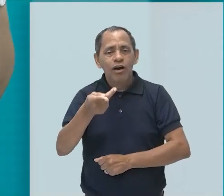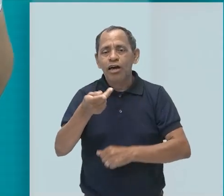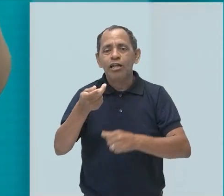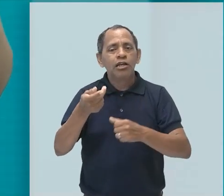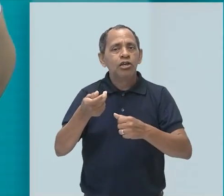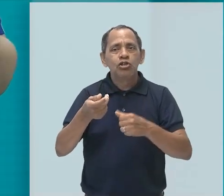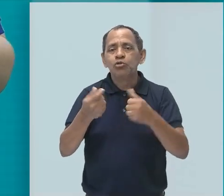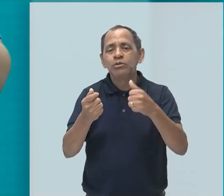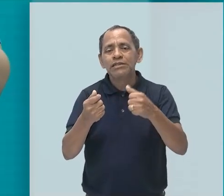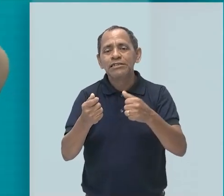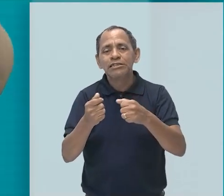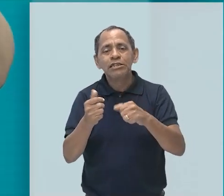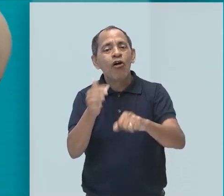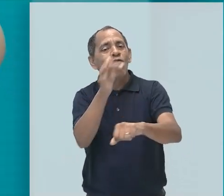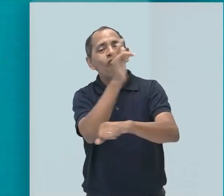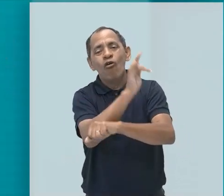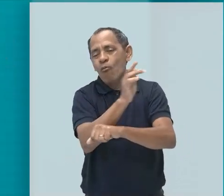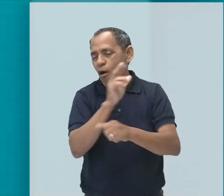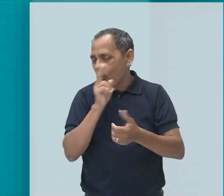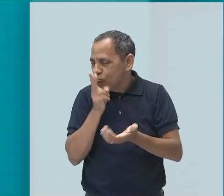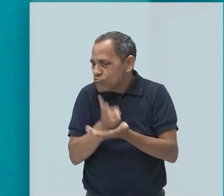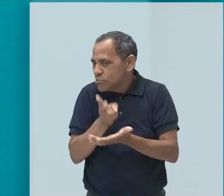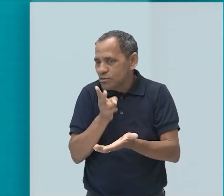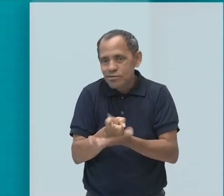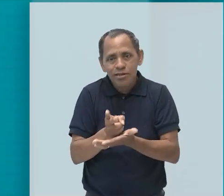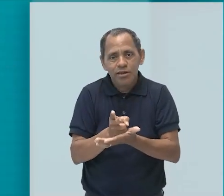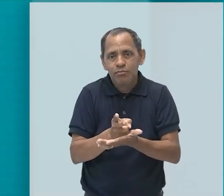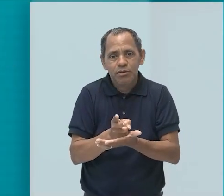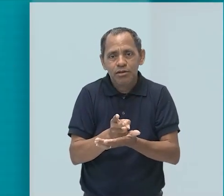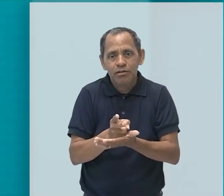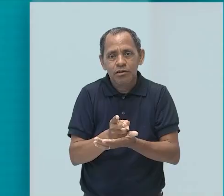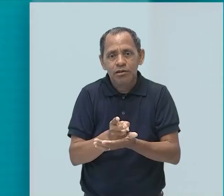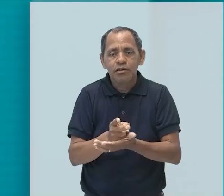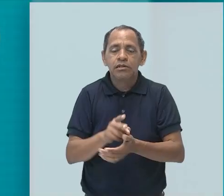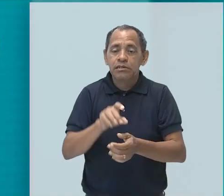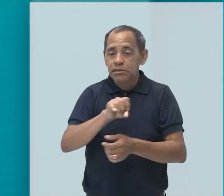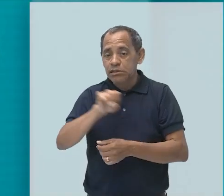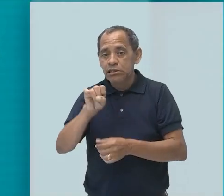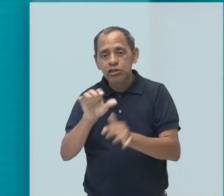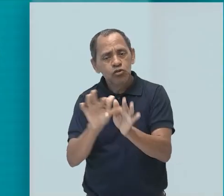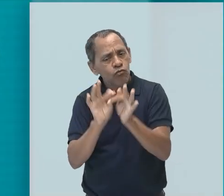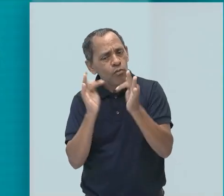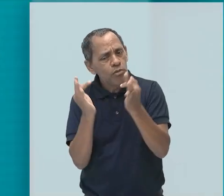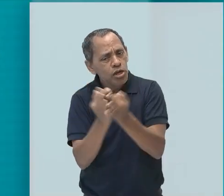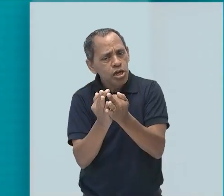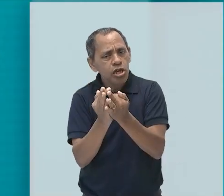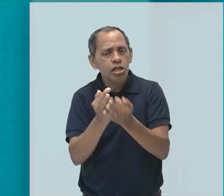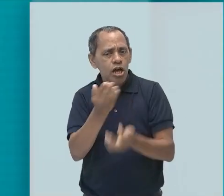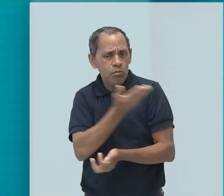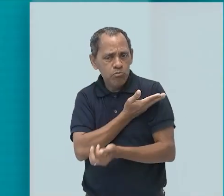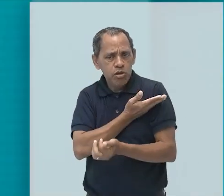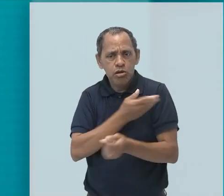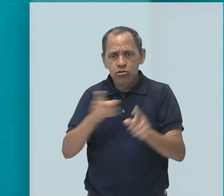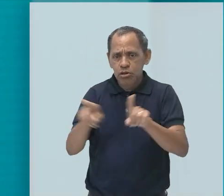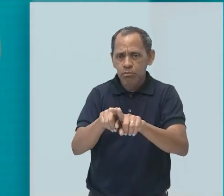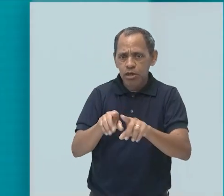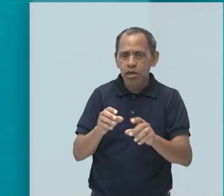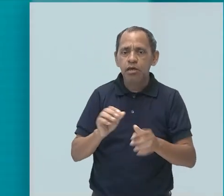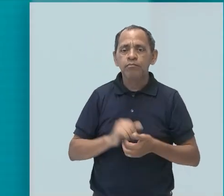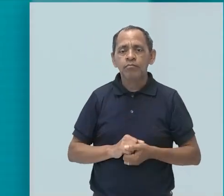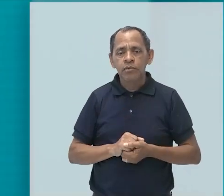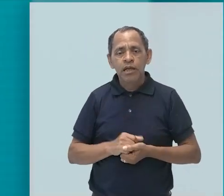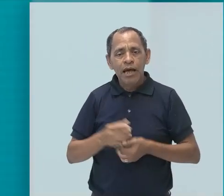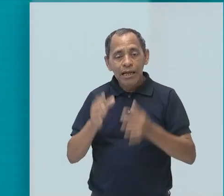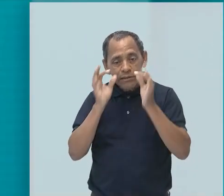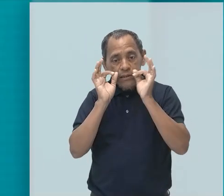E evitar preconceitos, especialmente quando observamos a questão dos regionalismos, dos